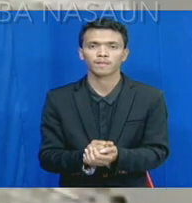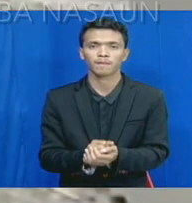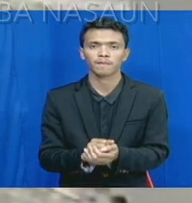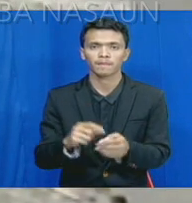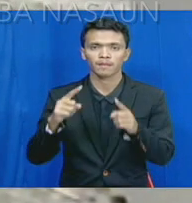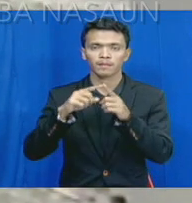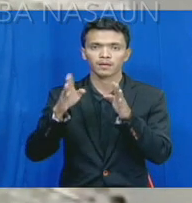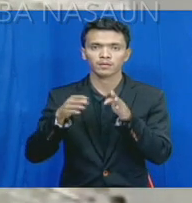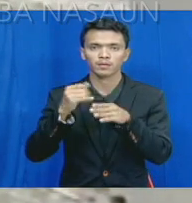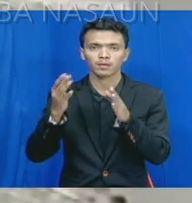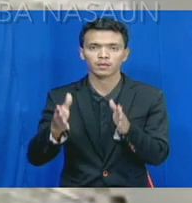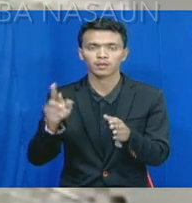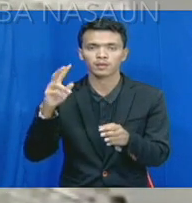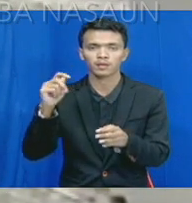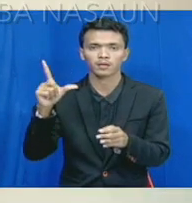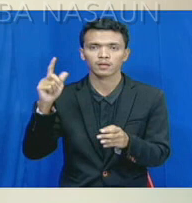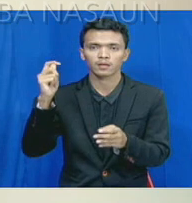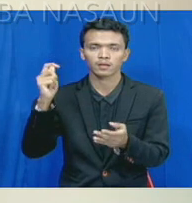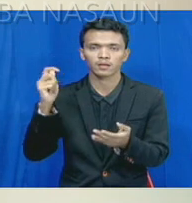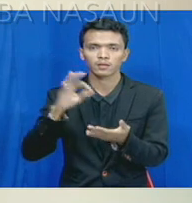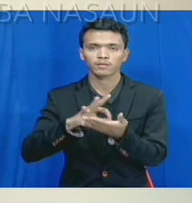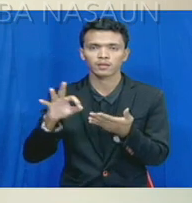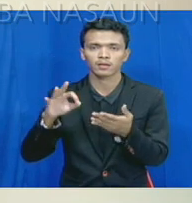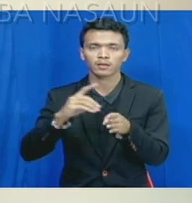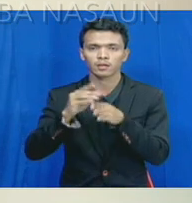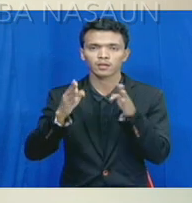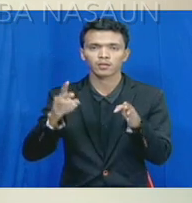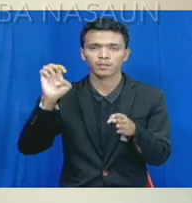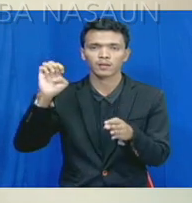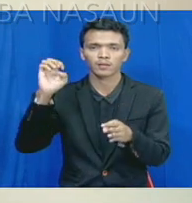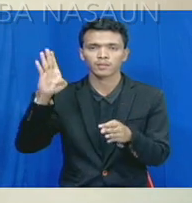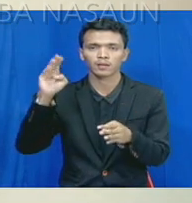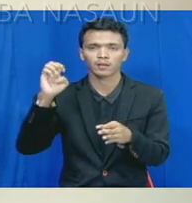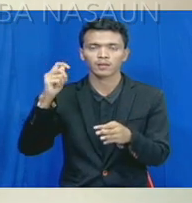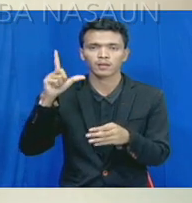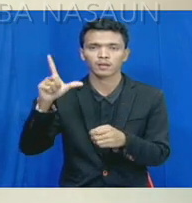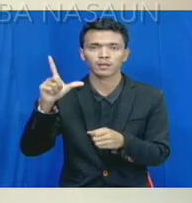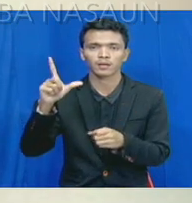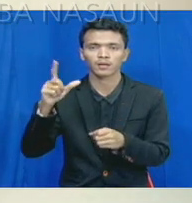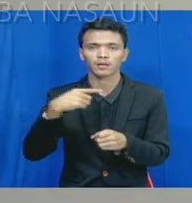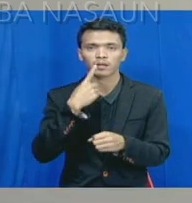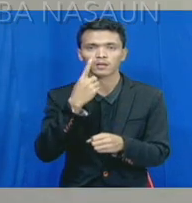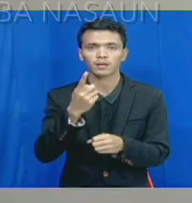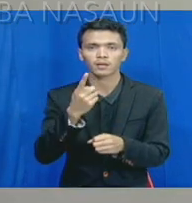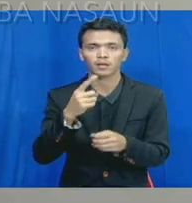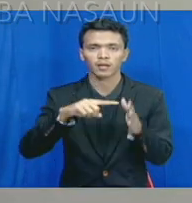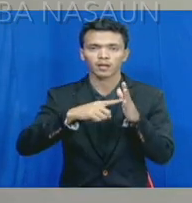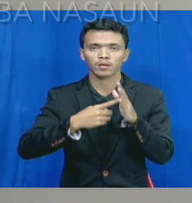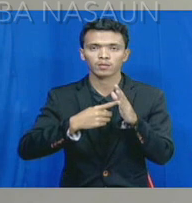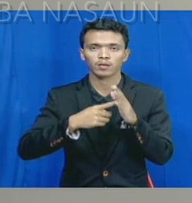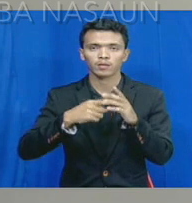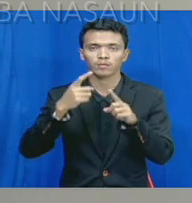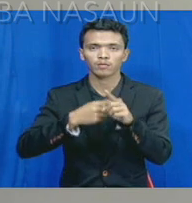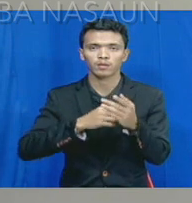Ba jornalista RTTI Litersa Ferane, coordinador BTL munisipu Bikeke, Maritu da Costa Hateten, hahu ihe inisio